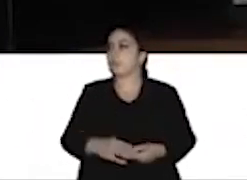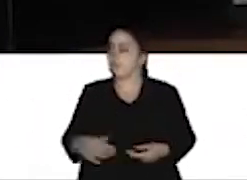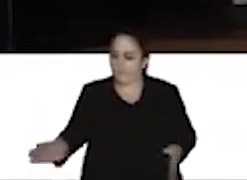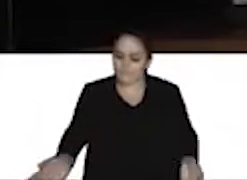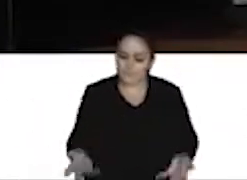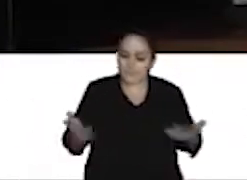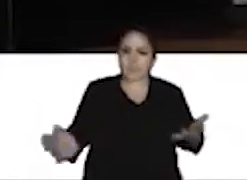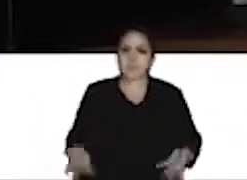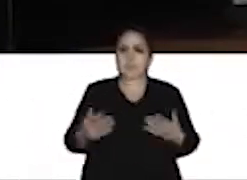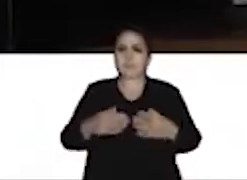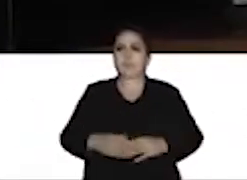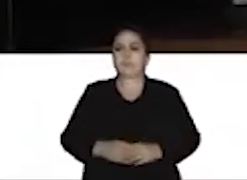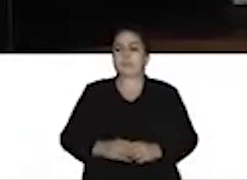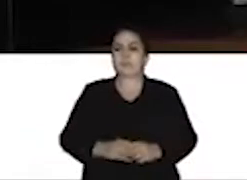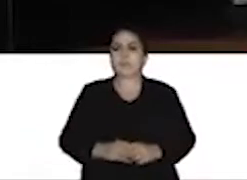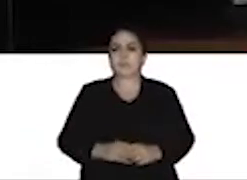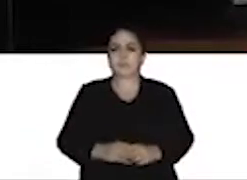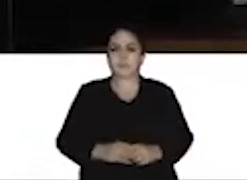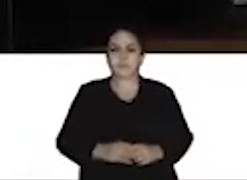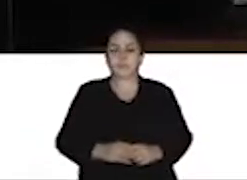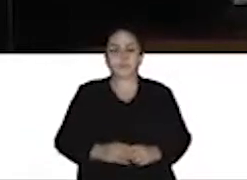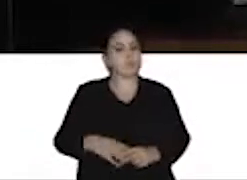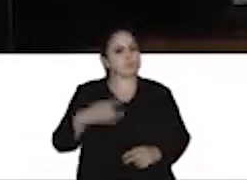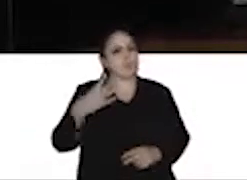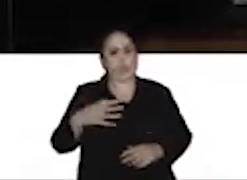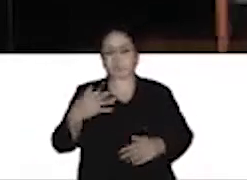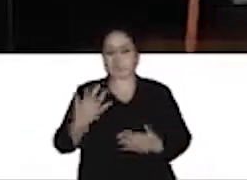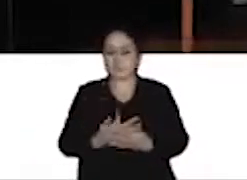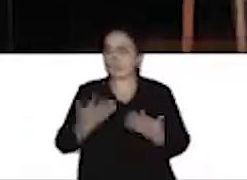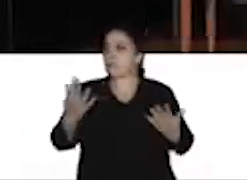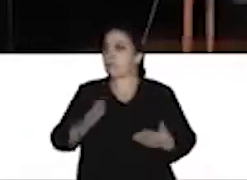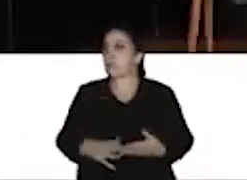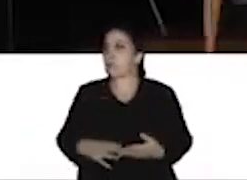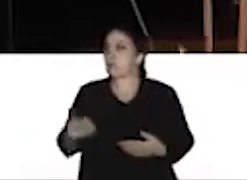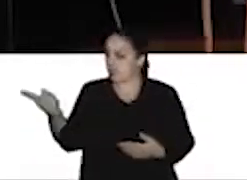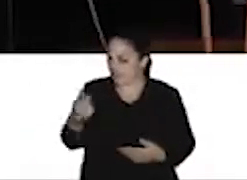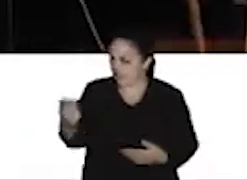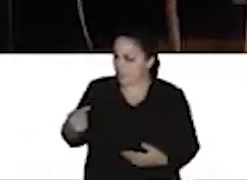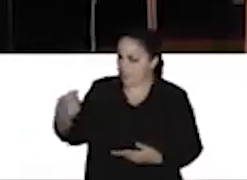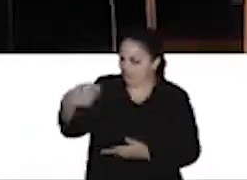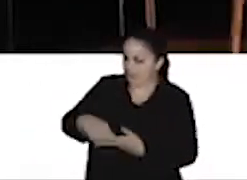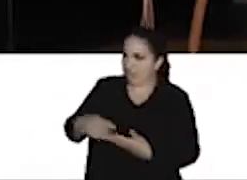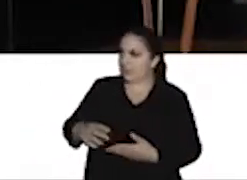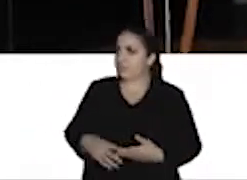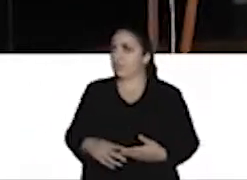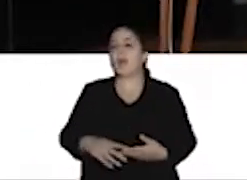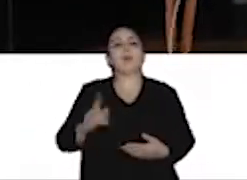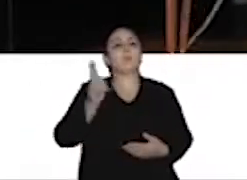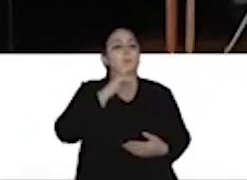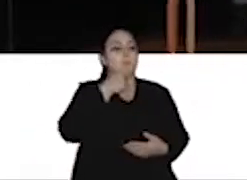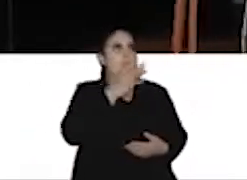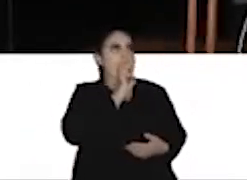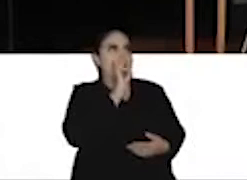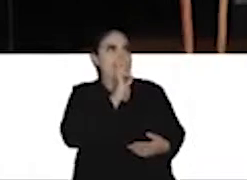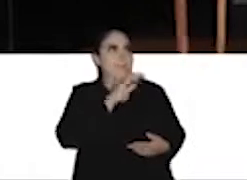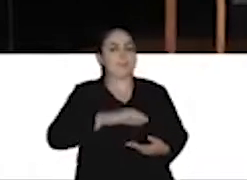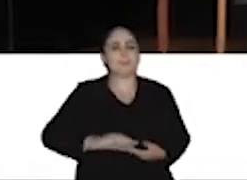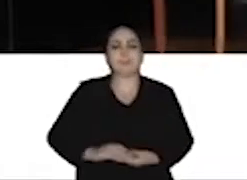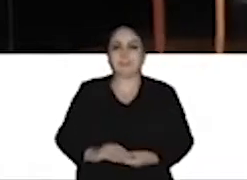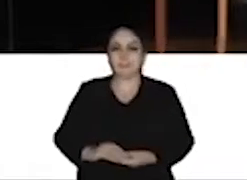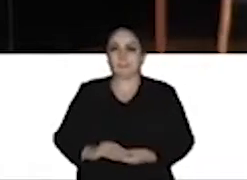aqui, bicheto! Cheio de mosca! Mas era só... Vocês vão me pagar! O que foi? Só tava pensando alto.